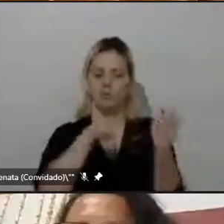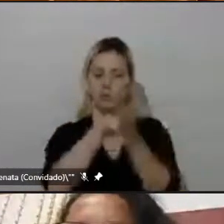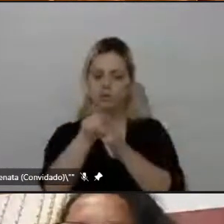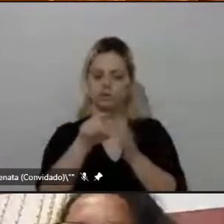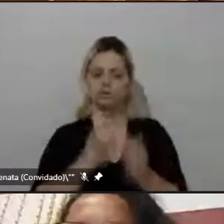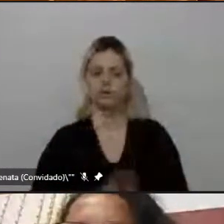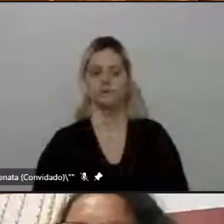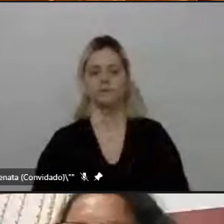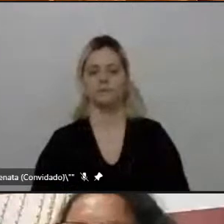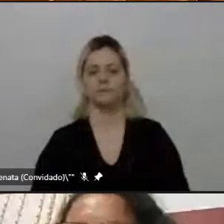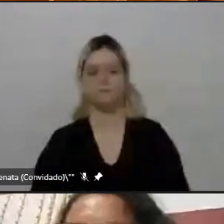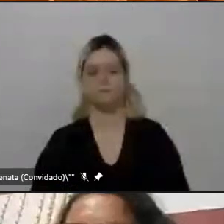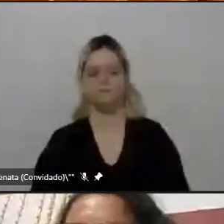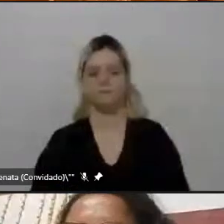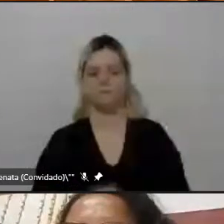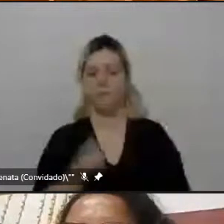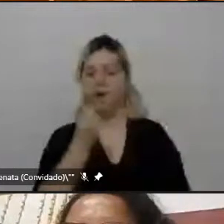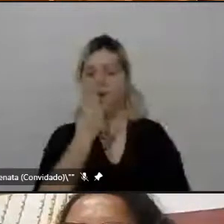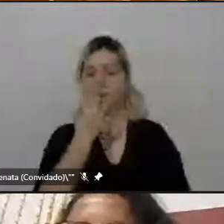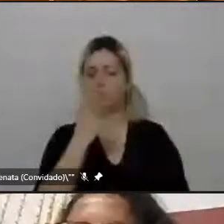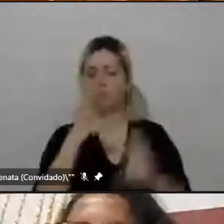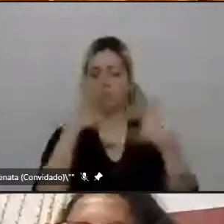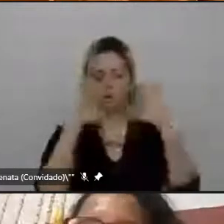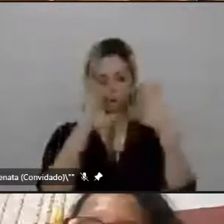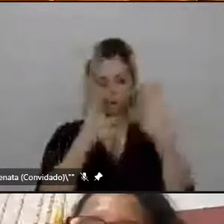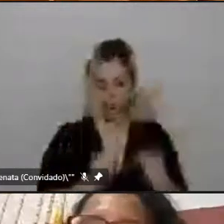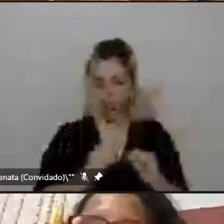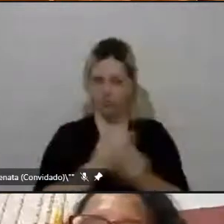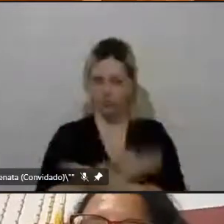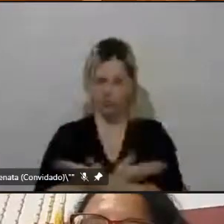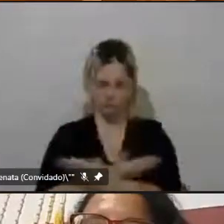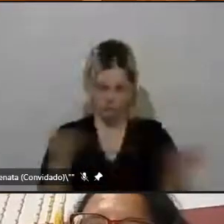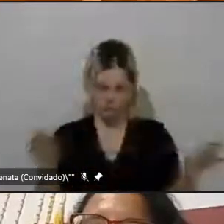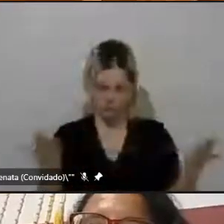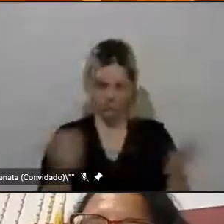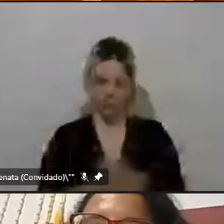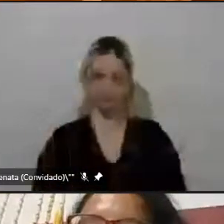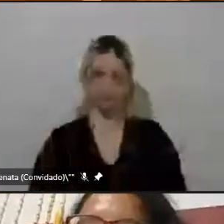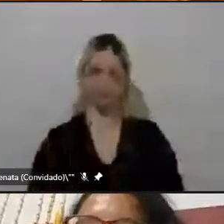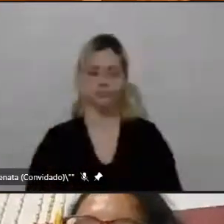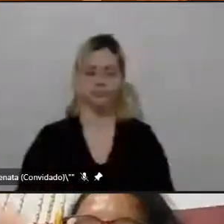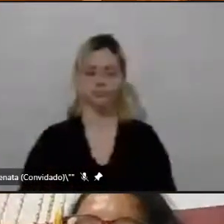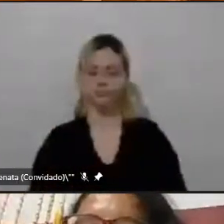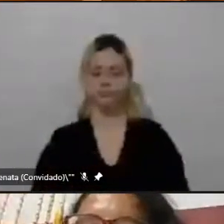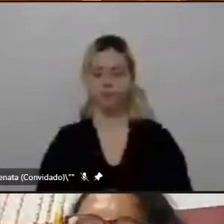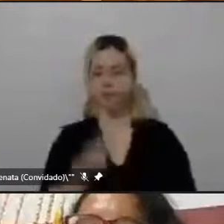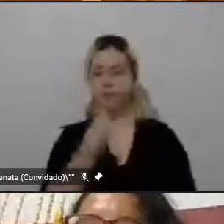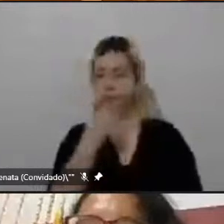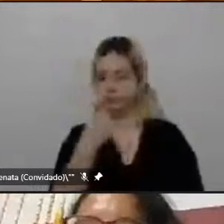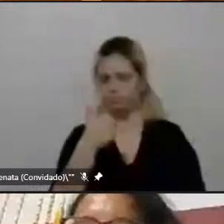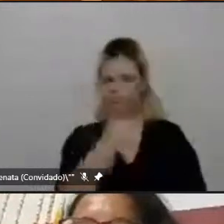Boa noite, doutor Bruno, boa noite a todos e todas. Estão me ouvindo bem?